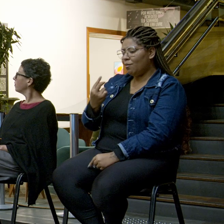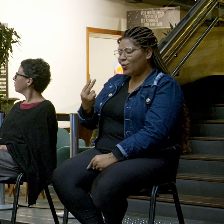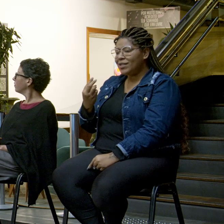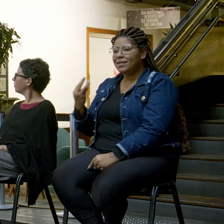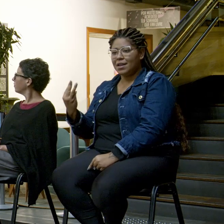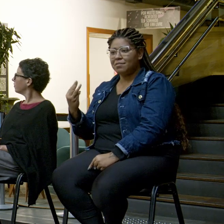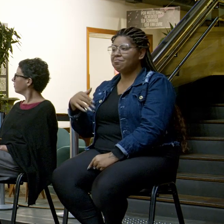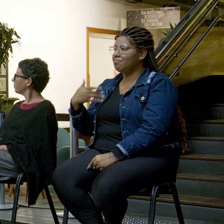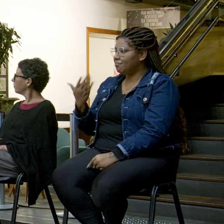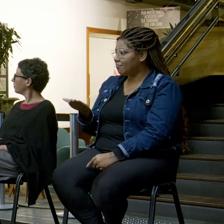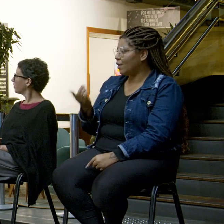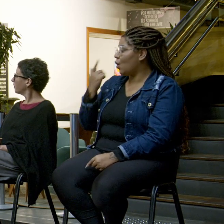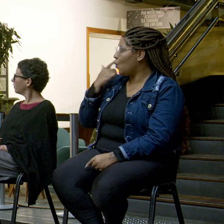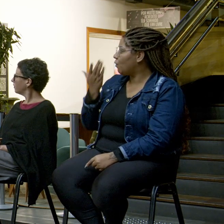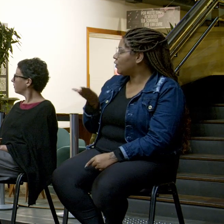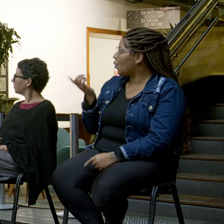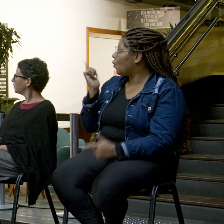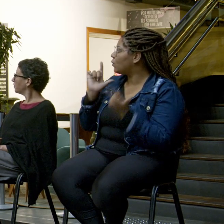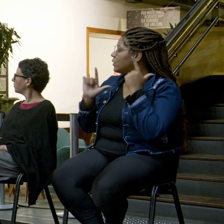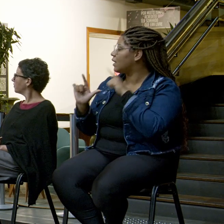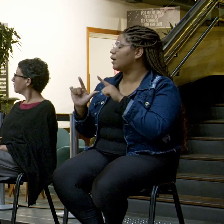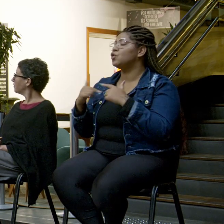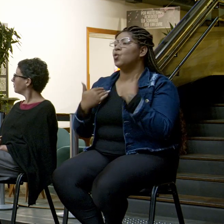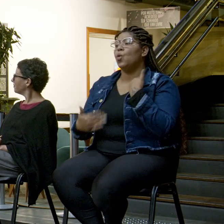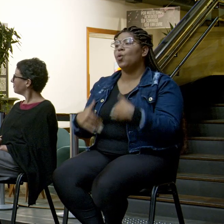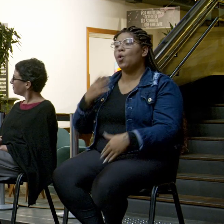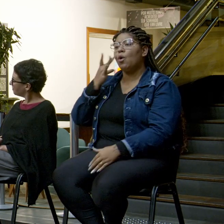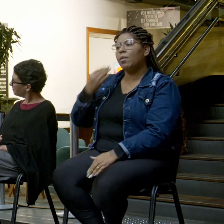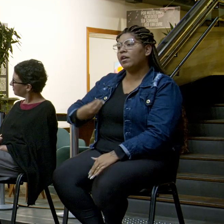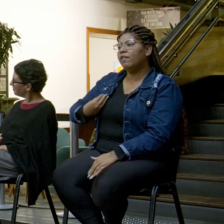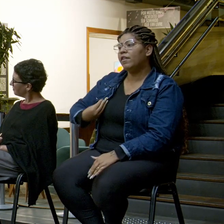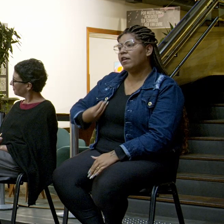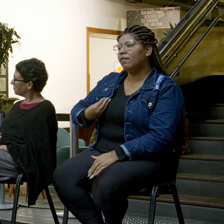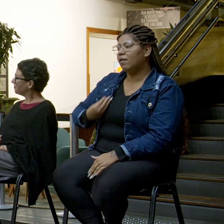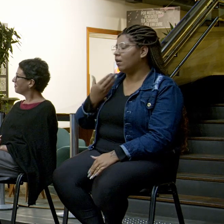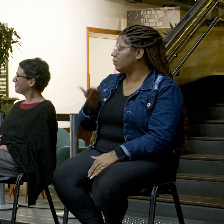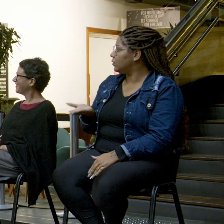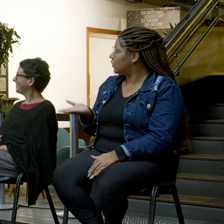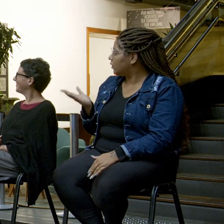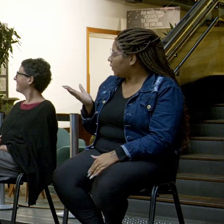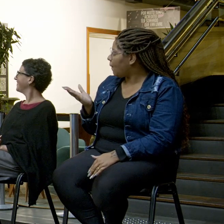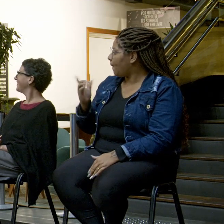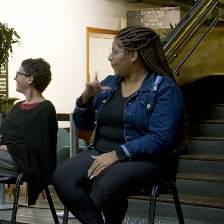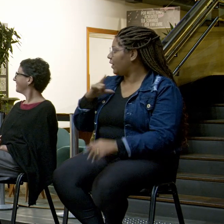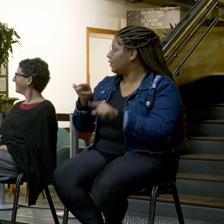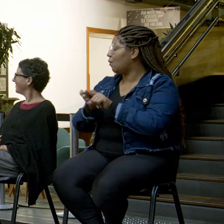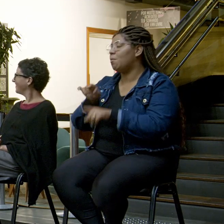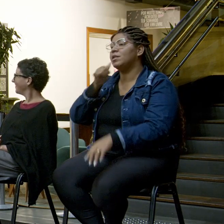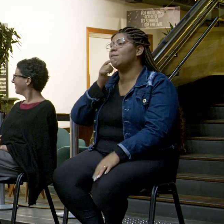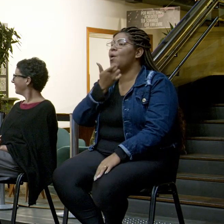também, né? Assim, de um corpo presente. Aqui eu não resisti em botar a outra boca,